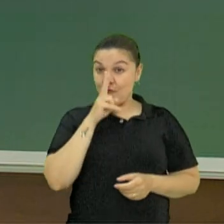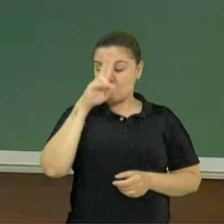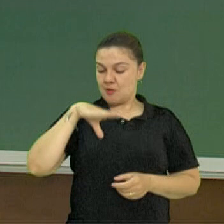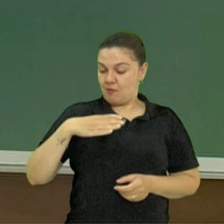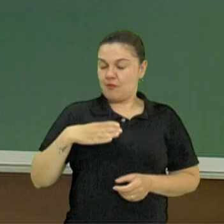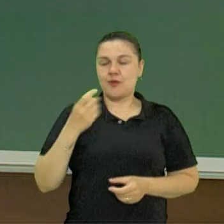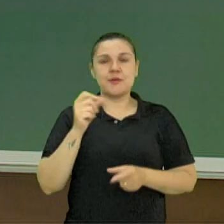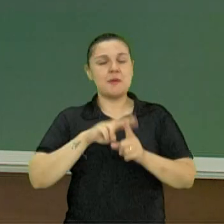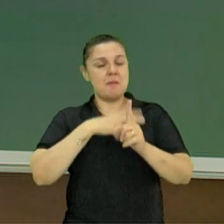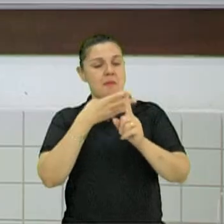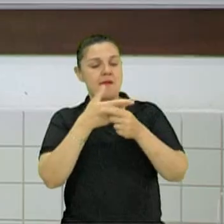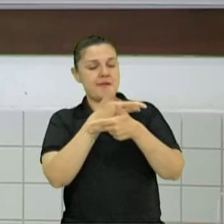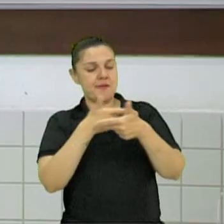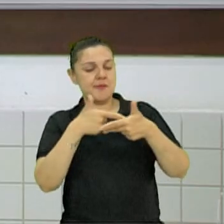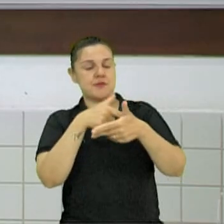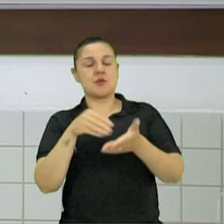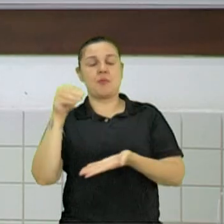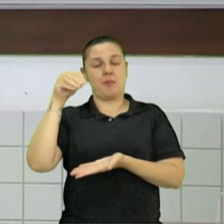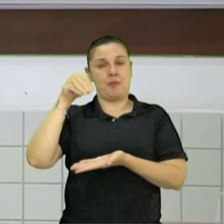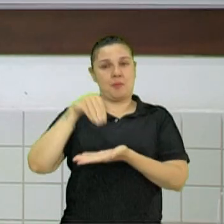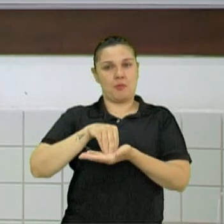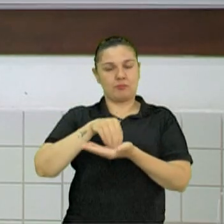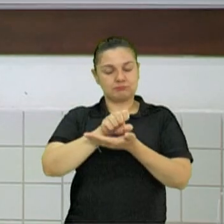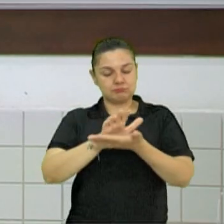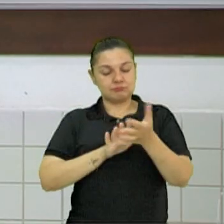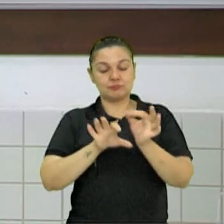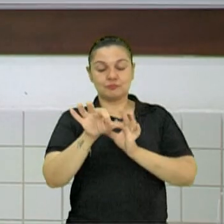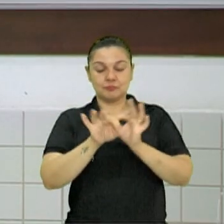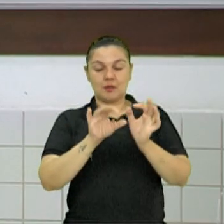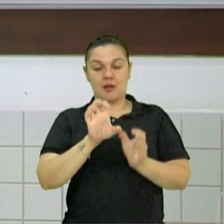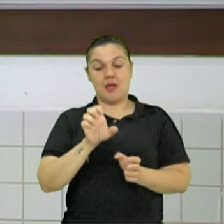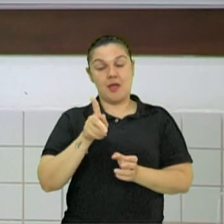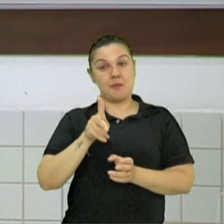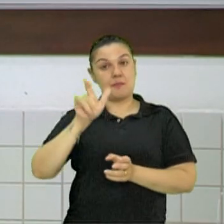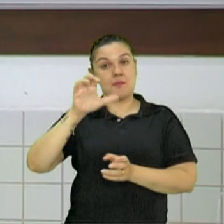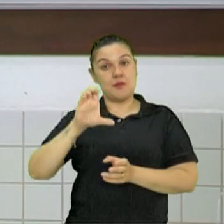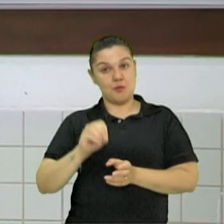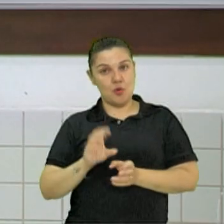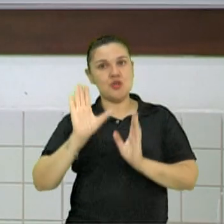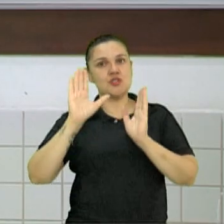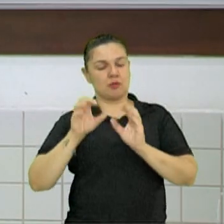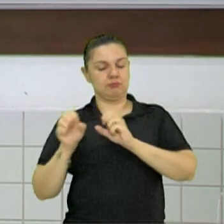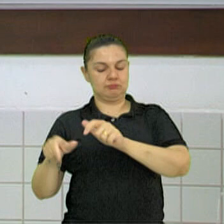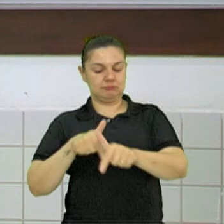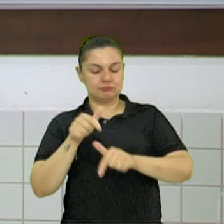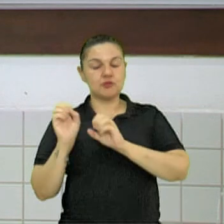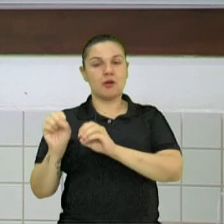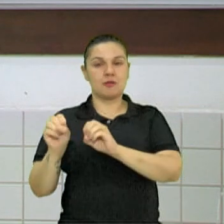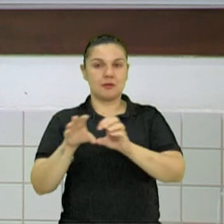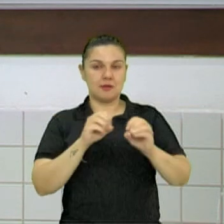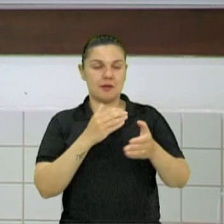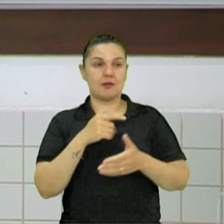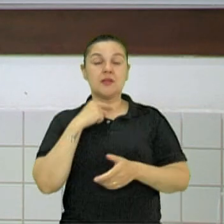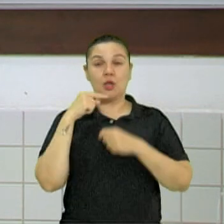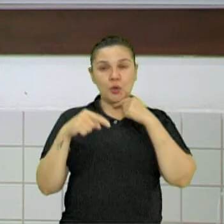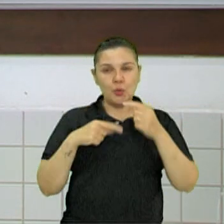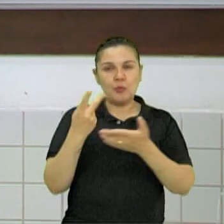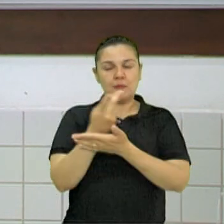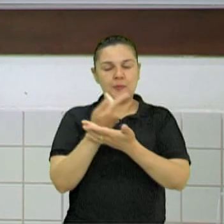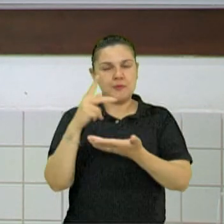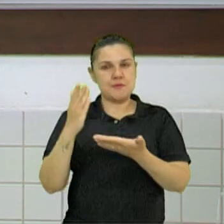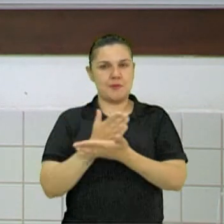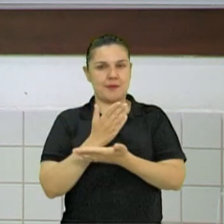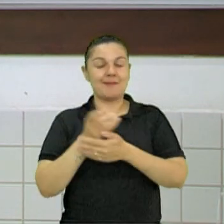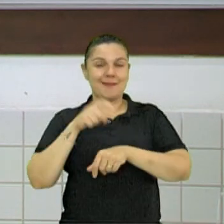outros elementos compõem uma obra épica? Nós já trabalhamos isso em aulas anteriores. Na dúvida, procure no seu